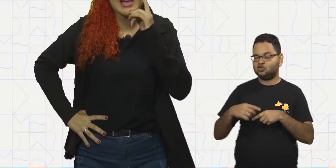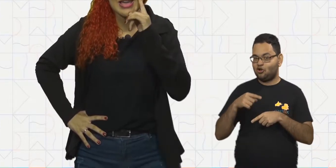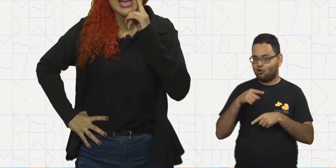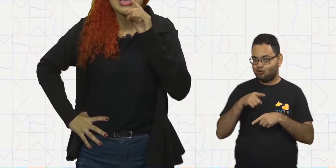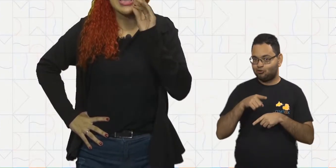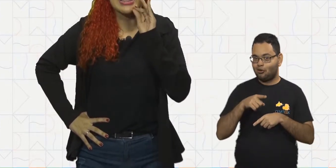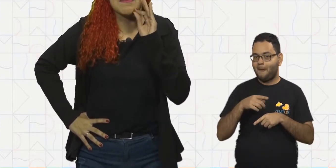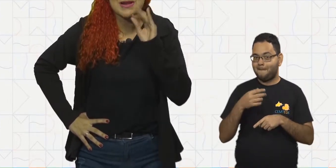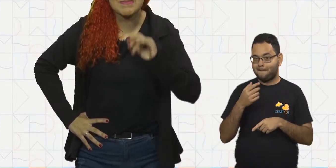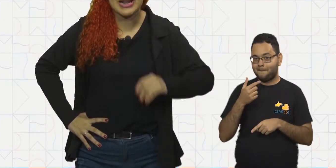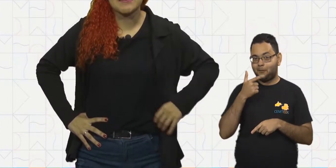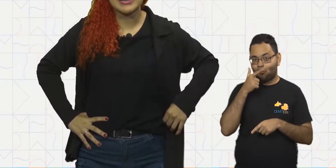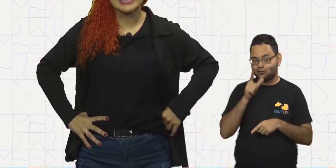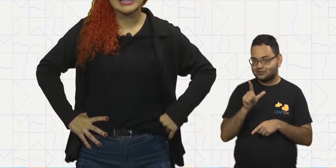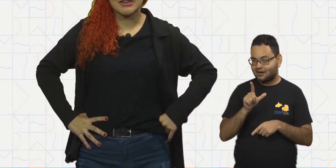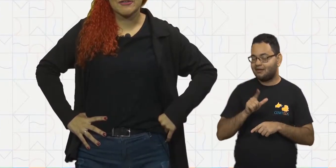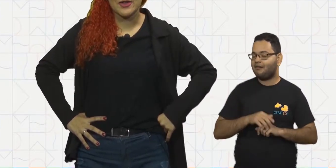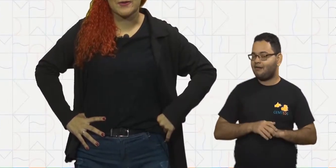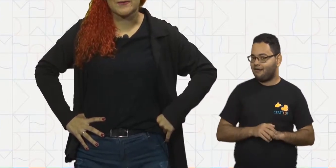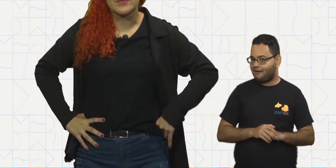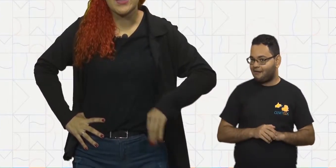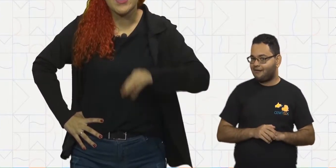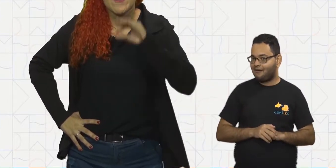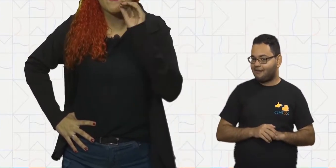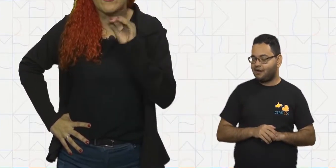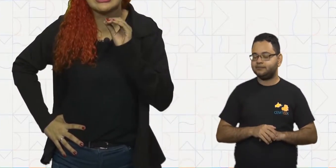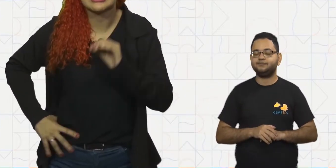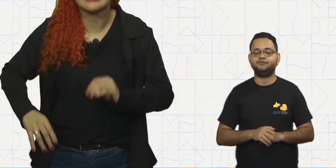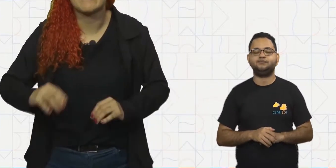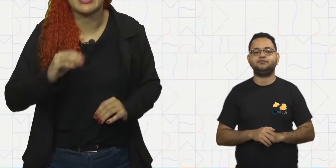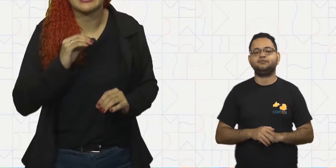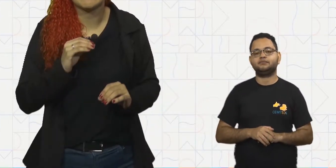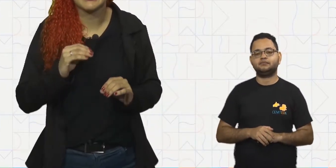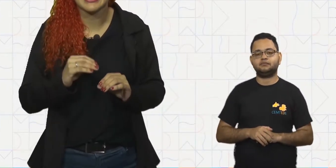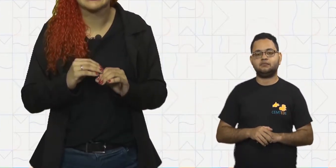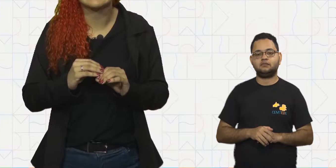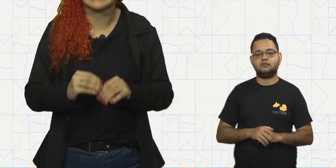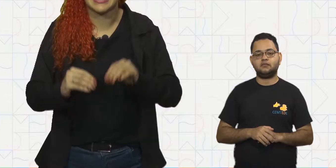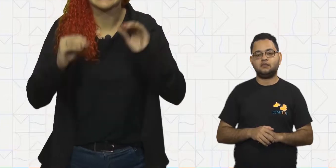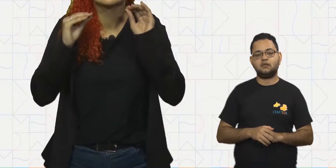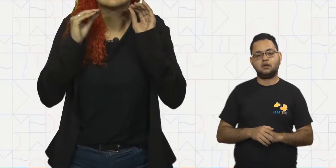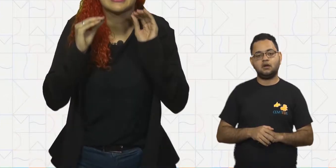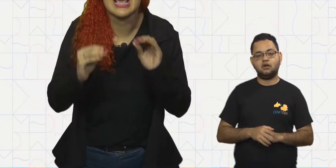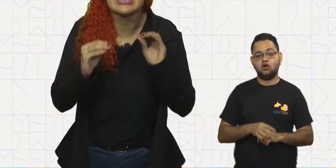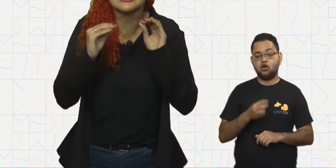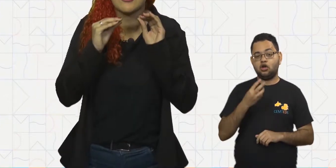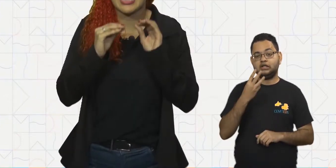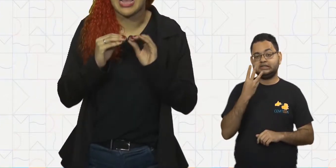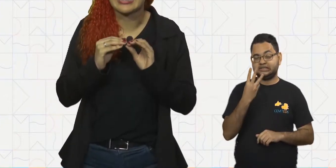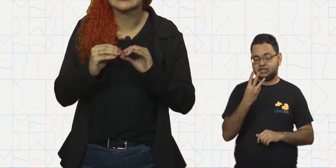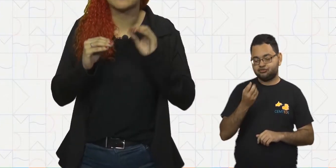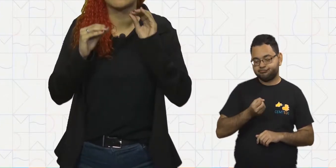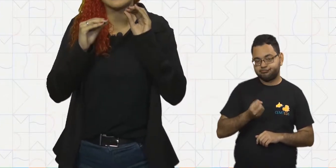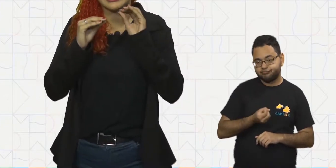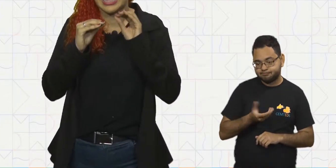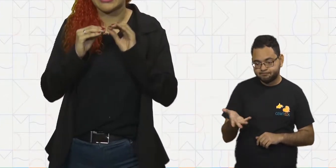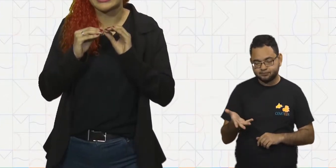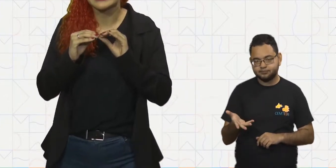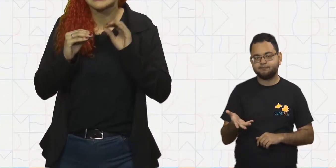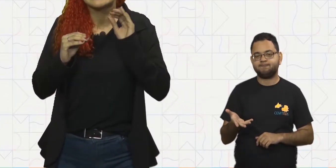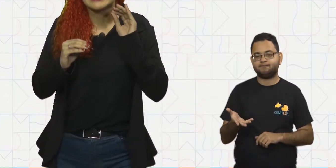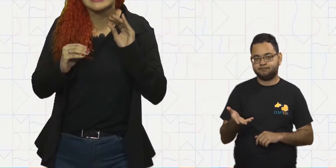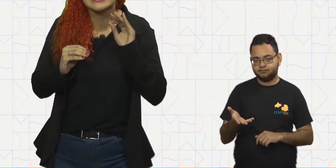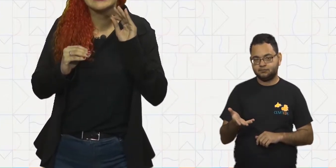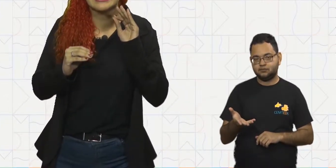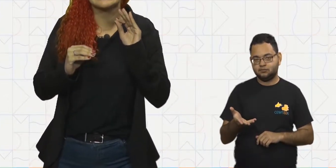E aí quem tá preparado para este desafio onde deveriam realizar três jogadas com